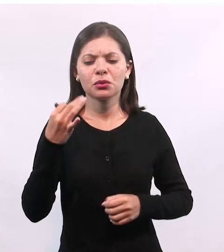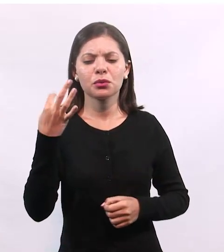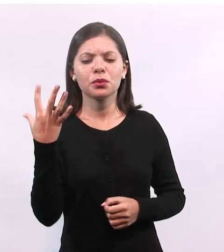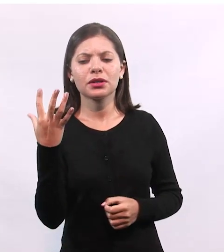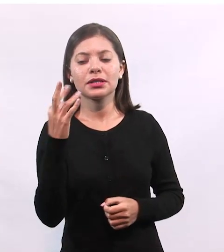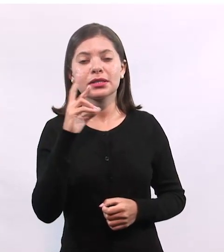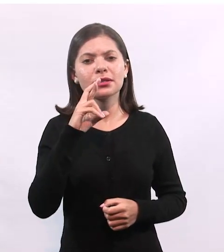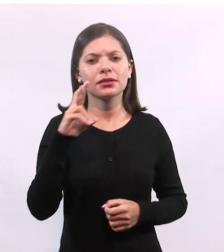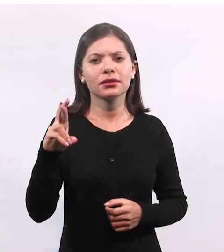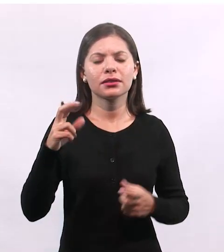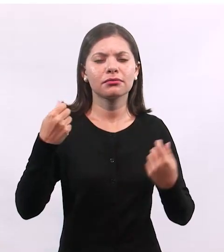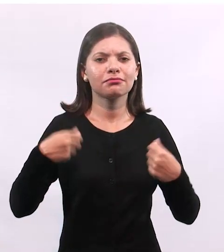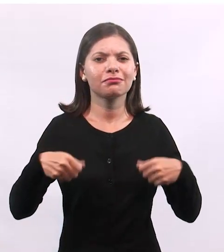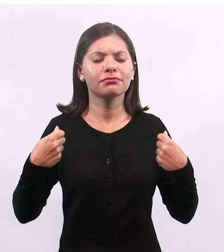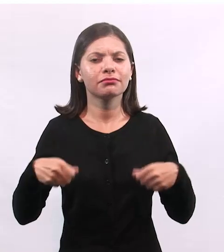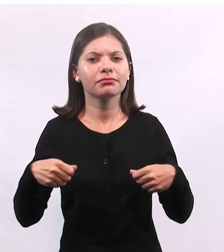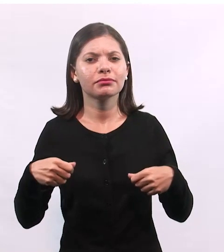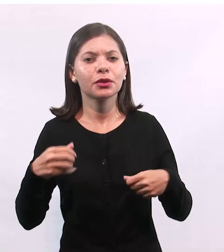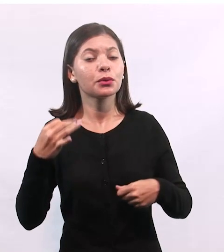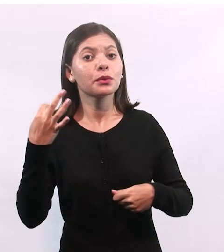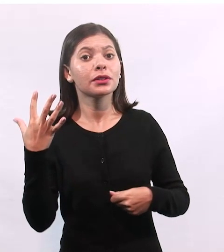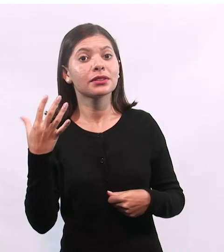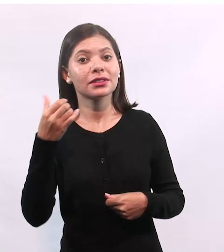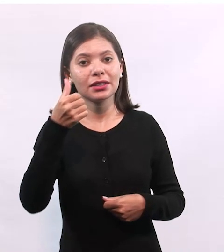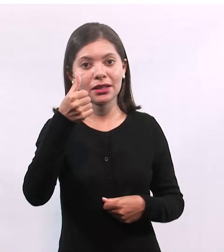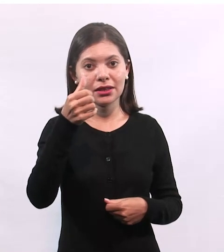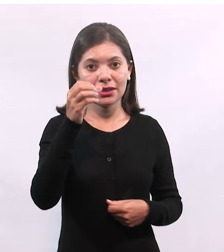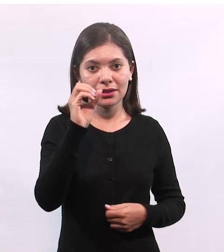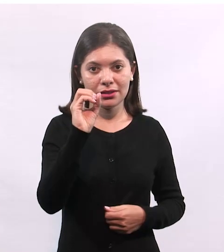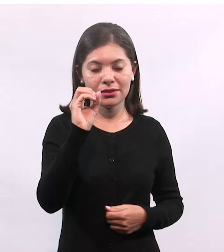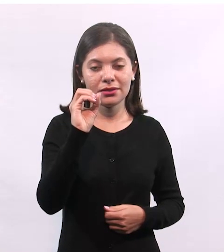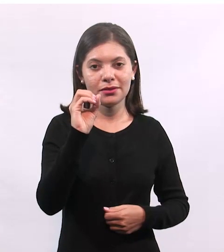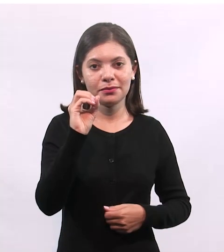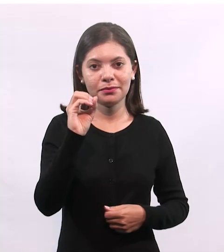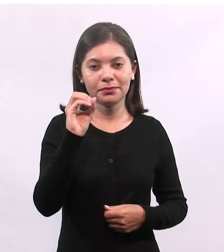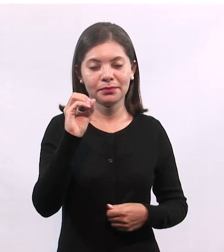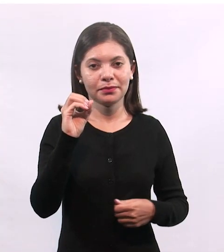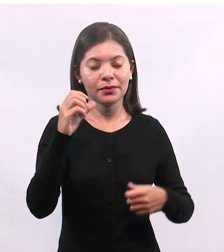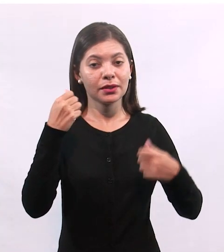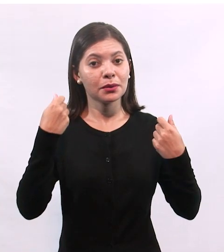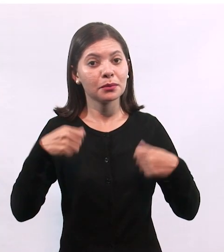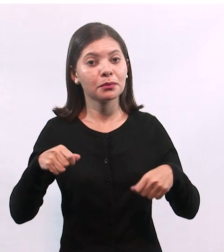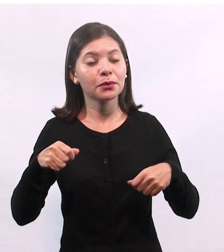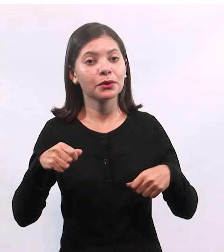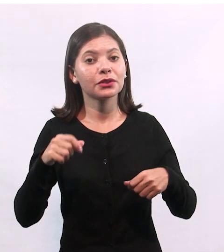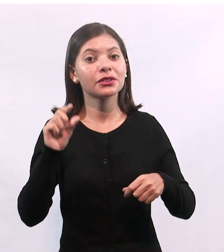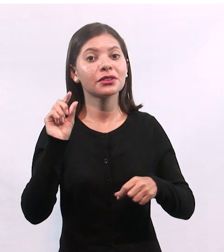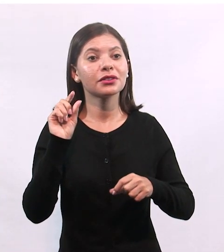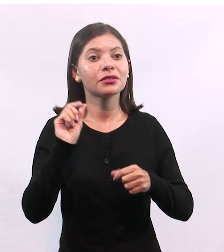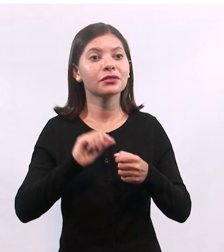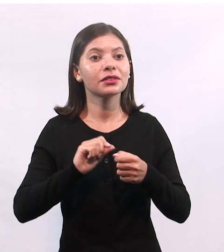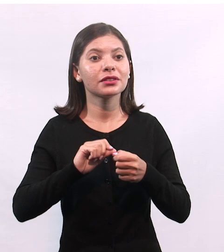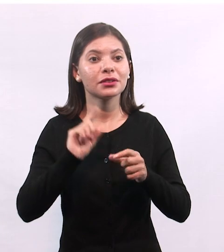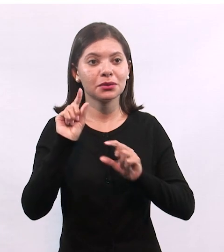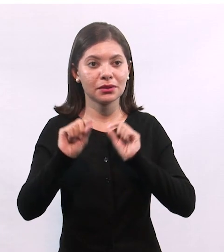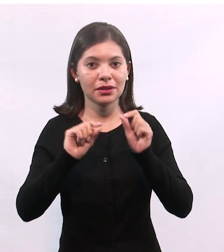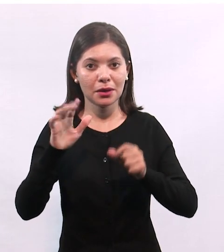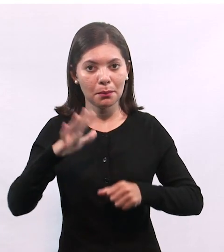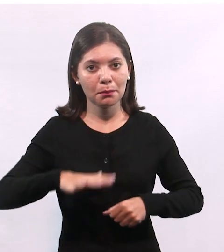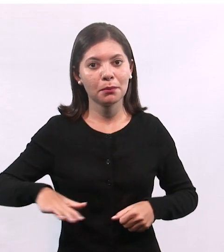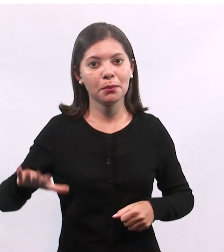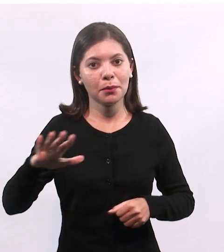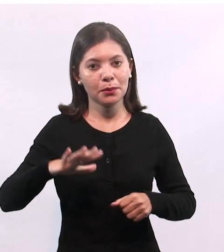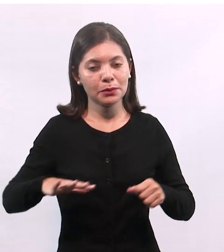quantos resultados possíveis 10 então a gente pode sintetizar isso que